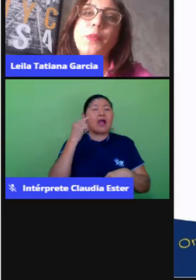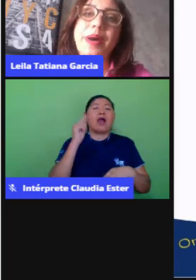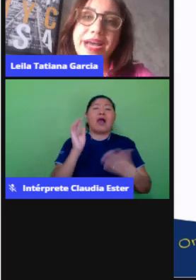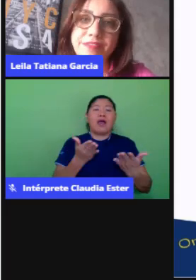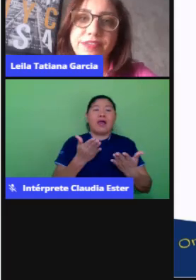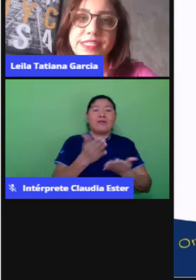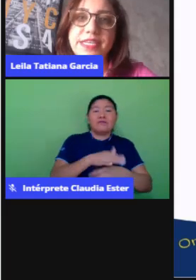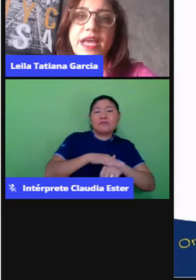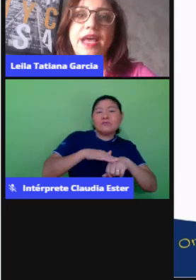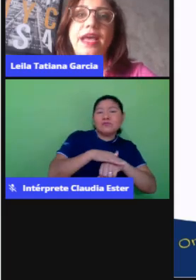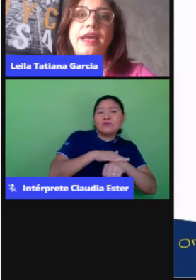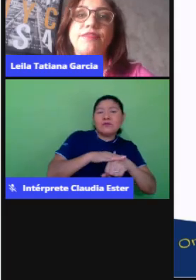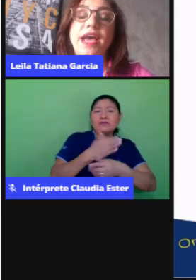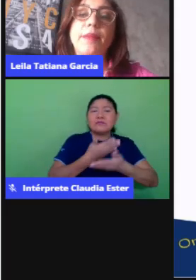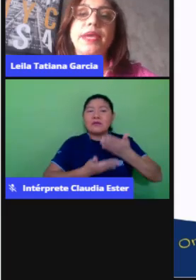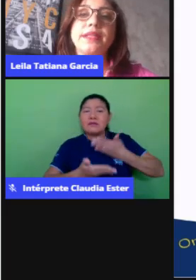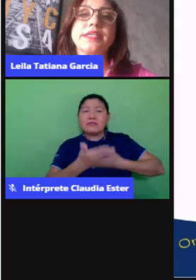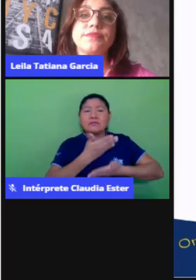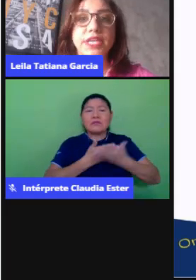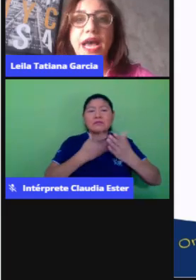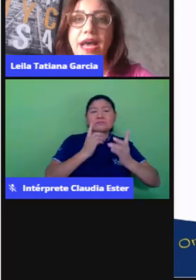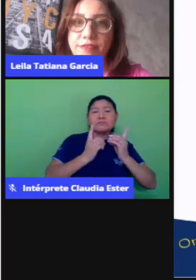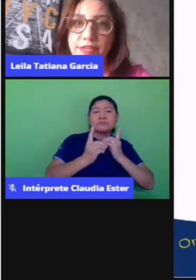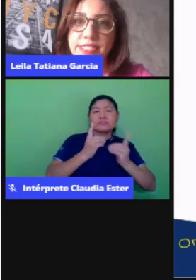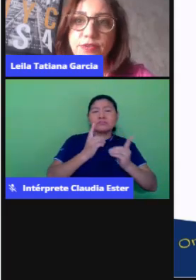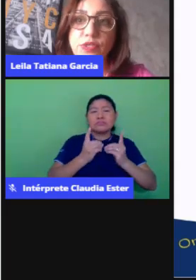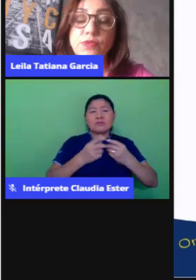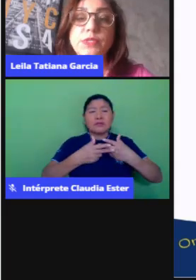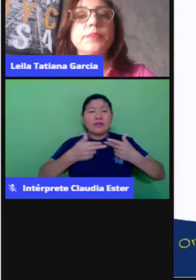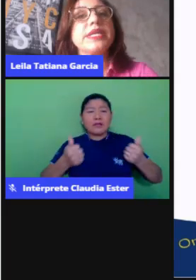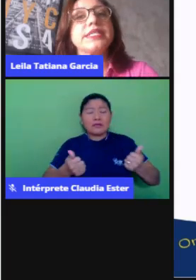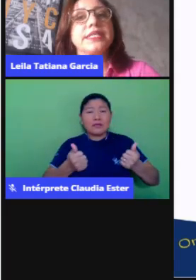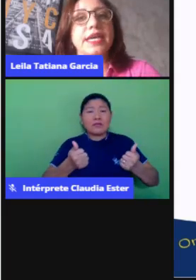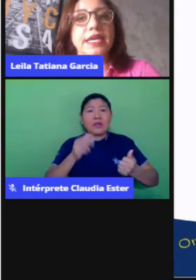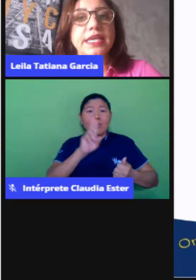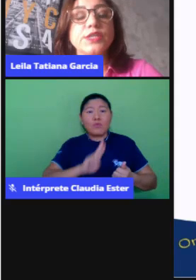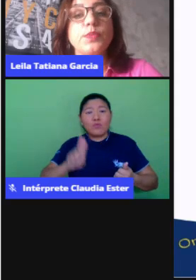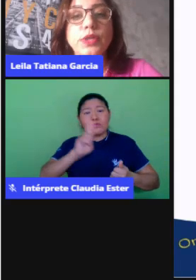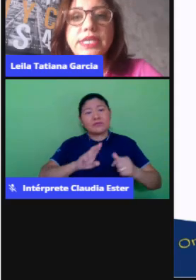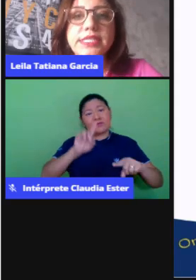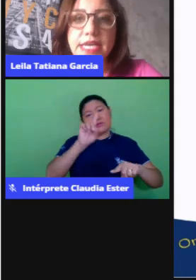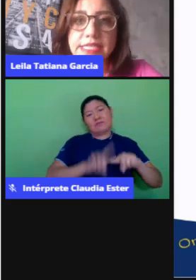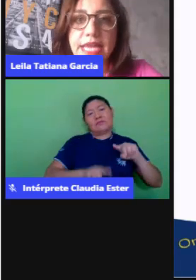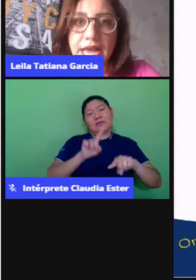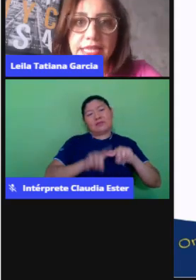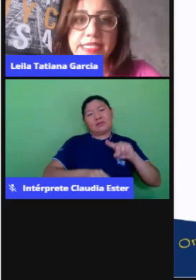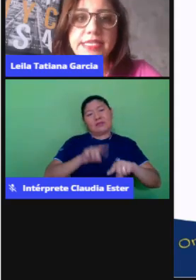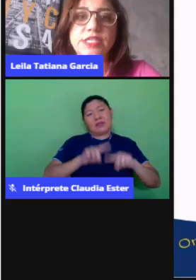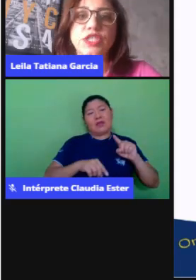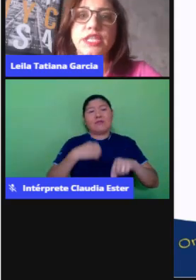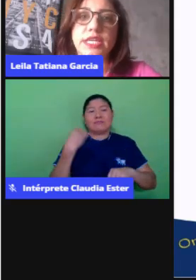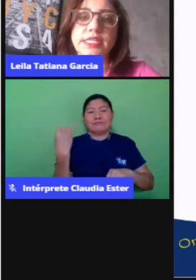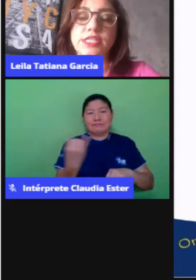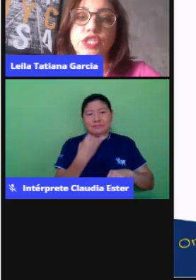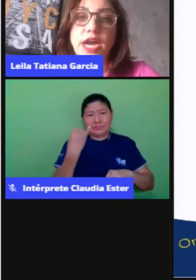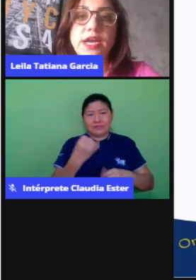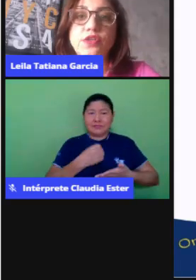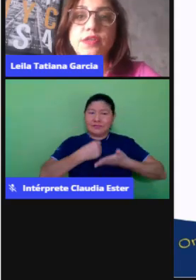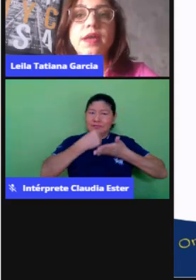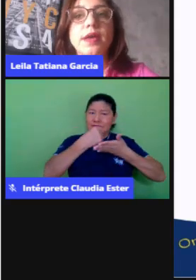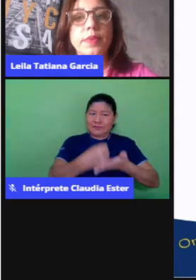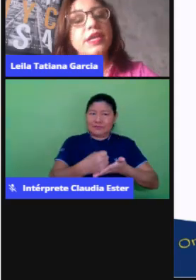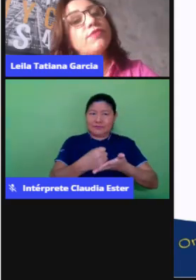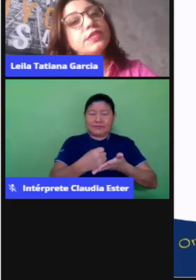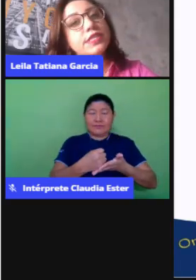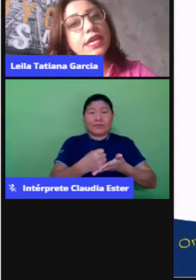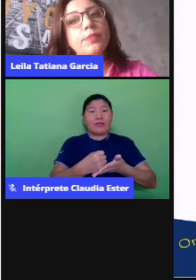ferramentas palpáveis, ferramentas viáveis. Então, nós vamos apresentar aqui as potencialidades das tirinhas e